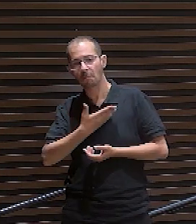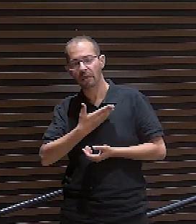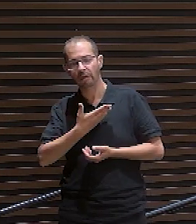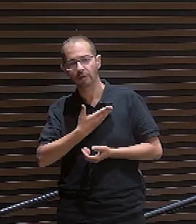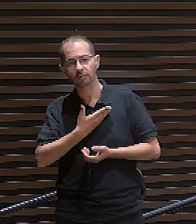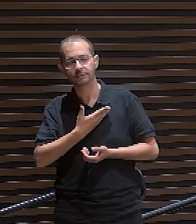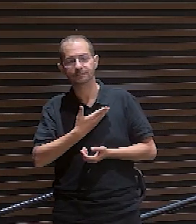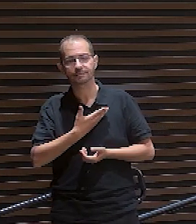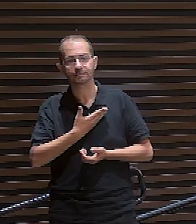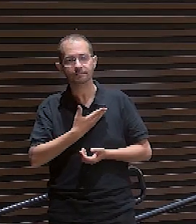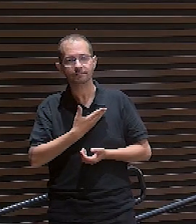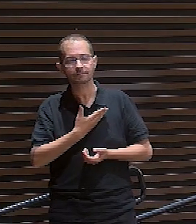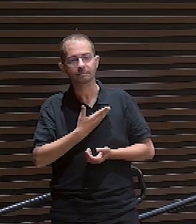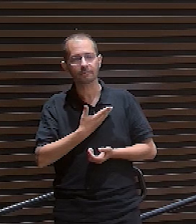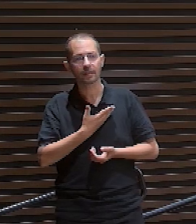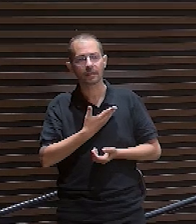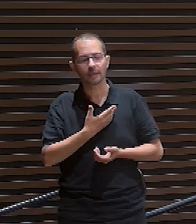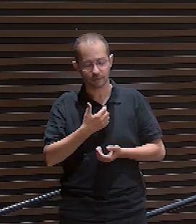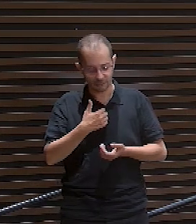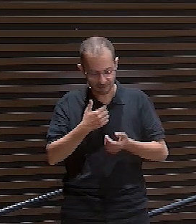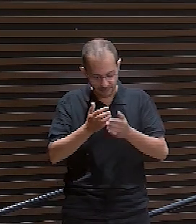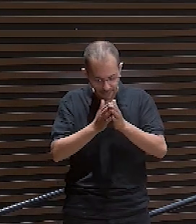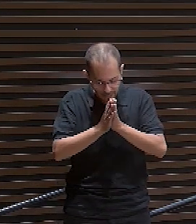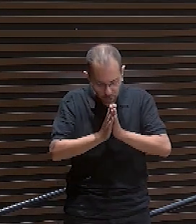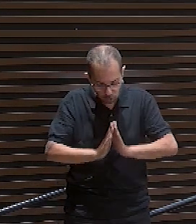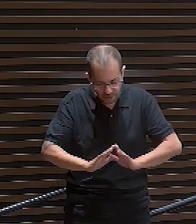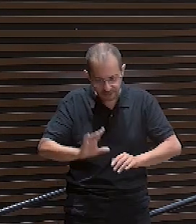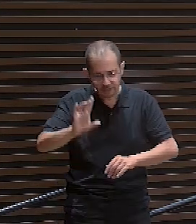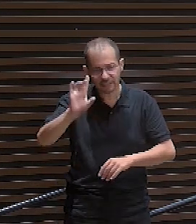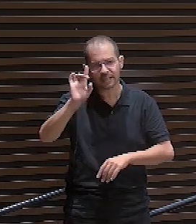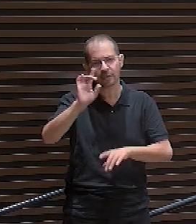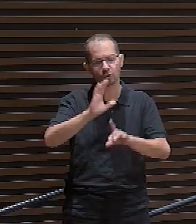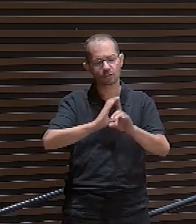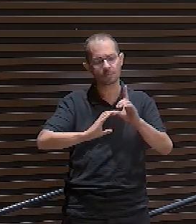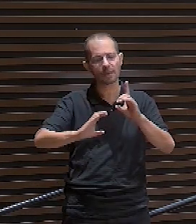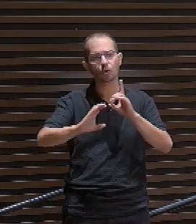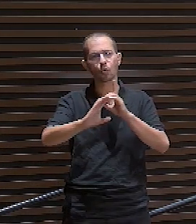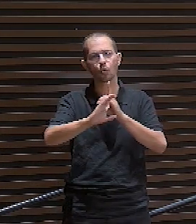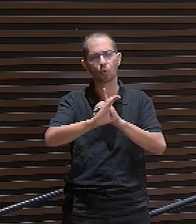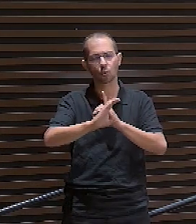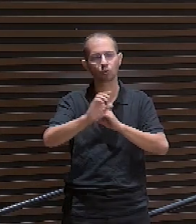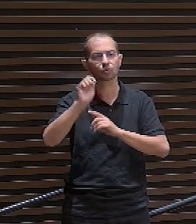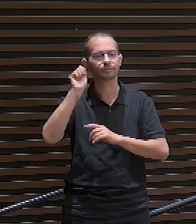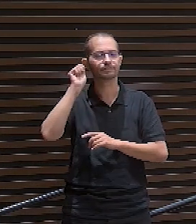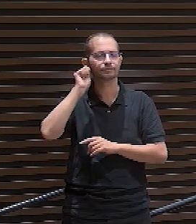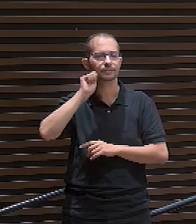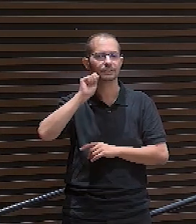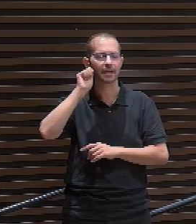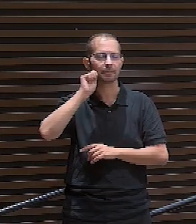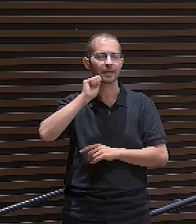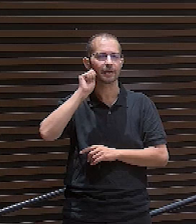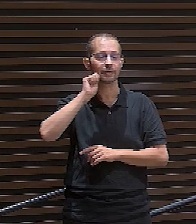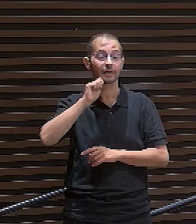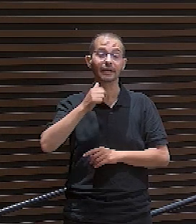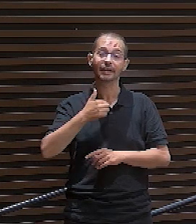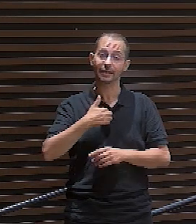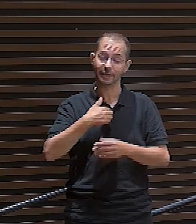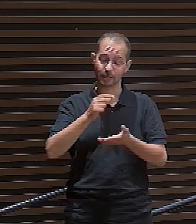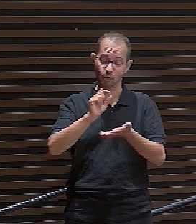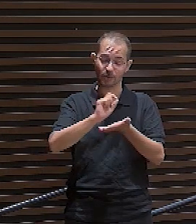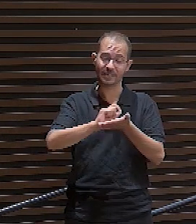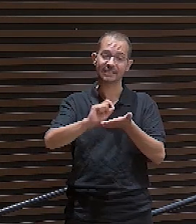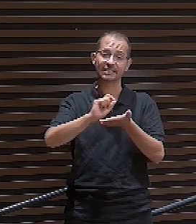estava ali adorando a Deus pelo culto de Abel e escrevi